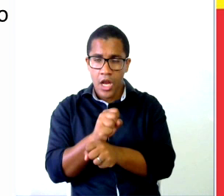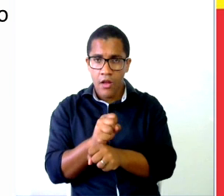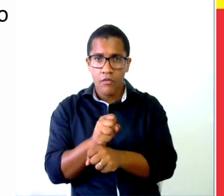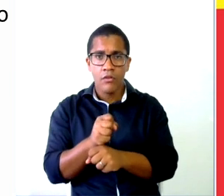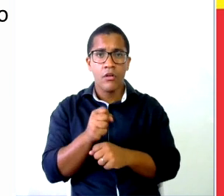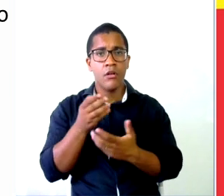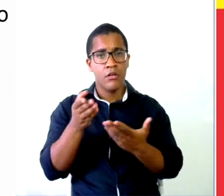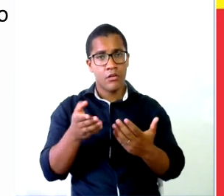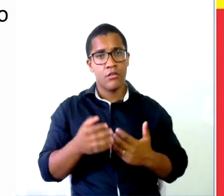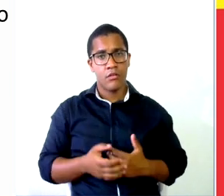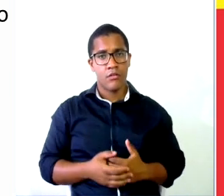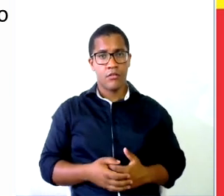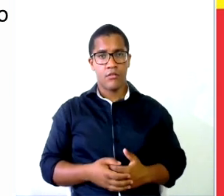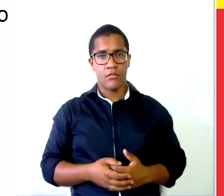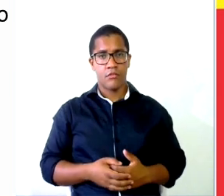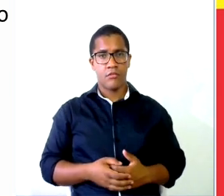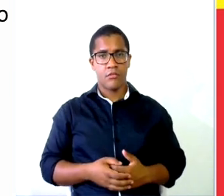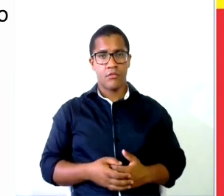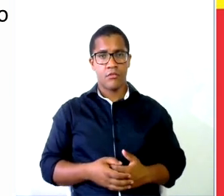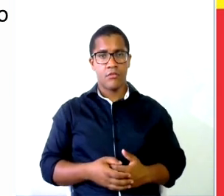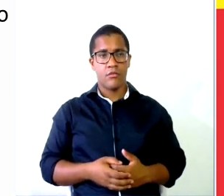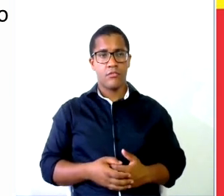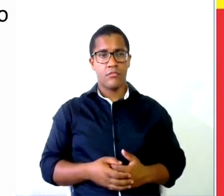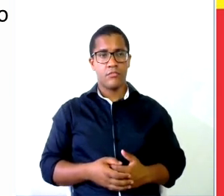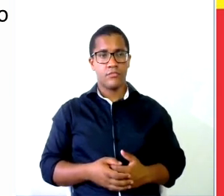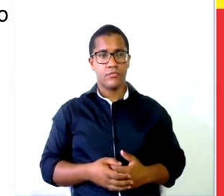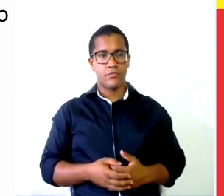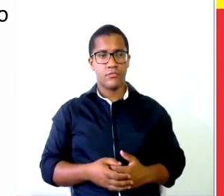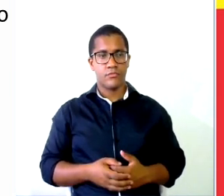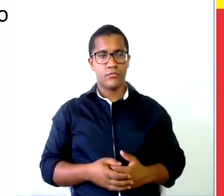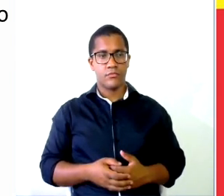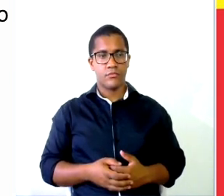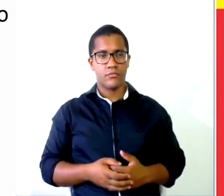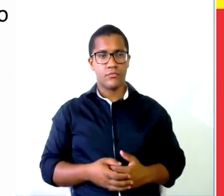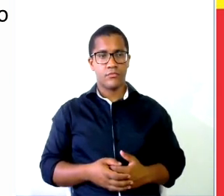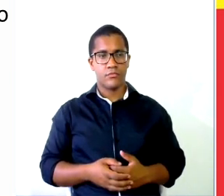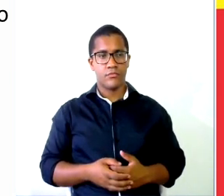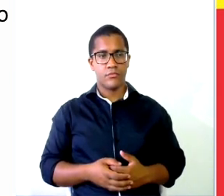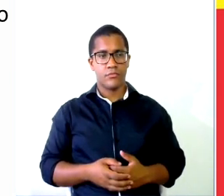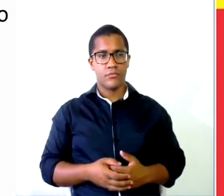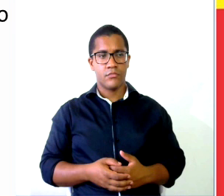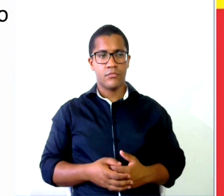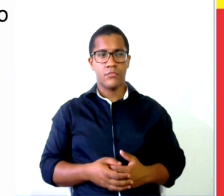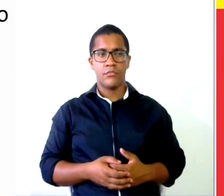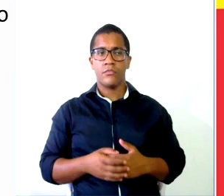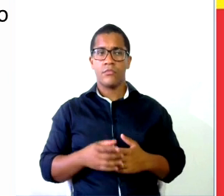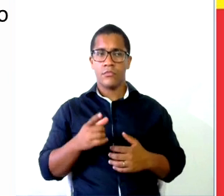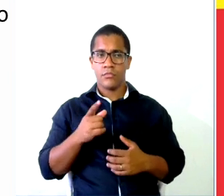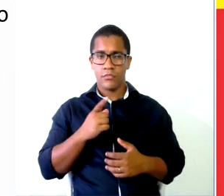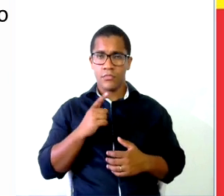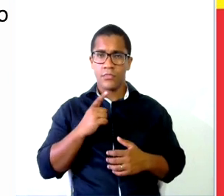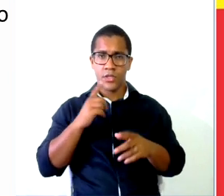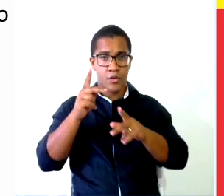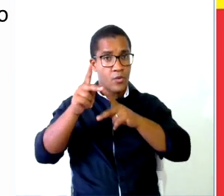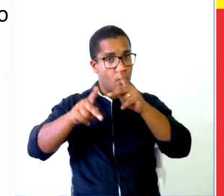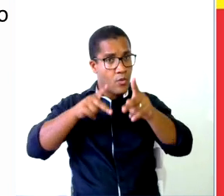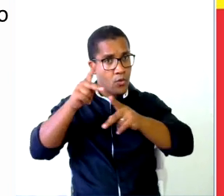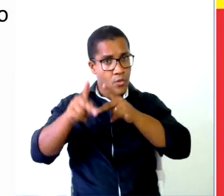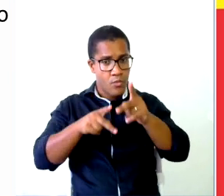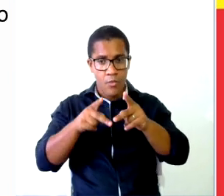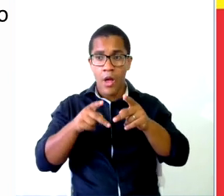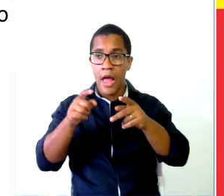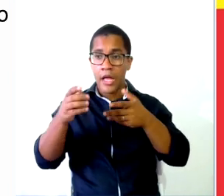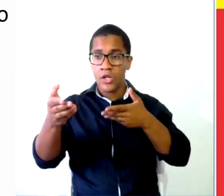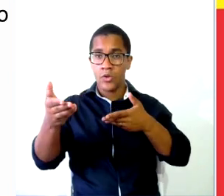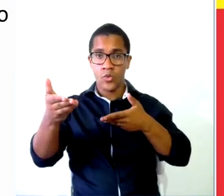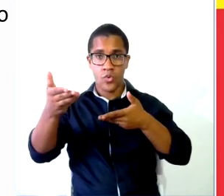moderna foi efetivada, né, com base na subjugação e exploração de um povo